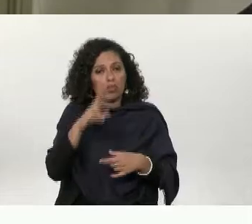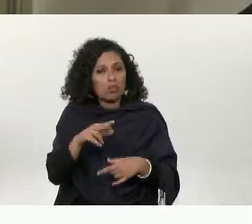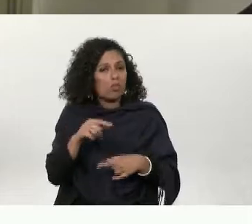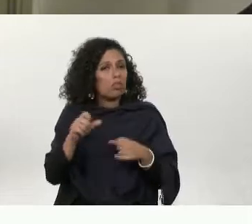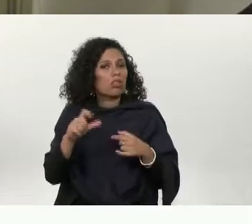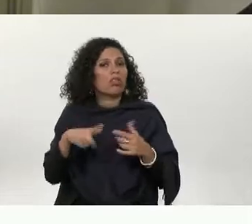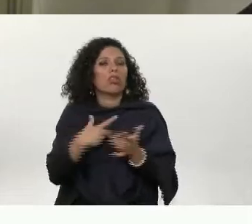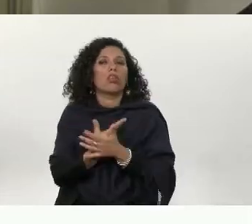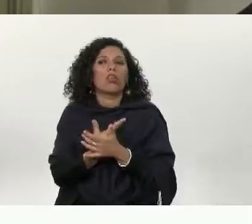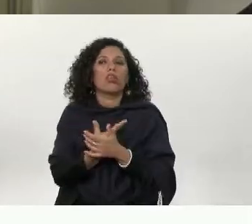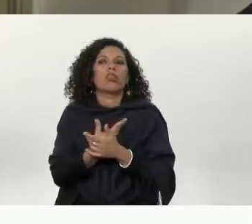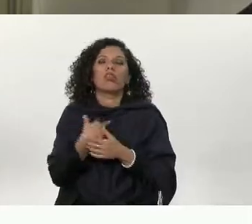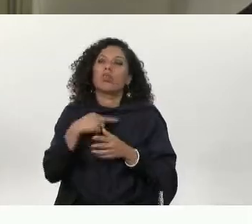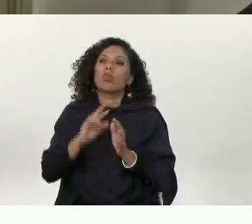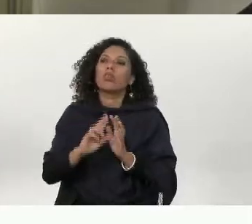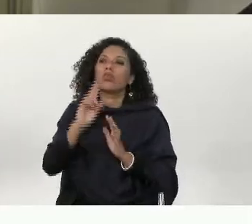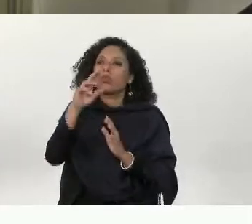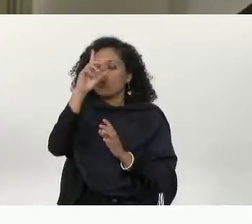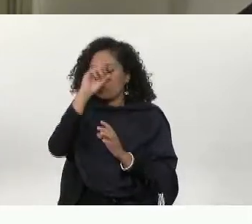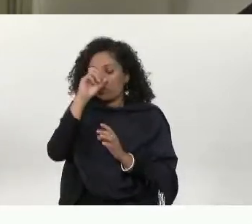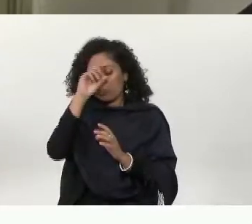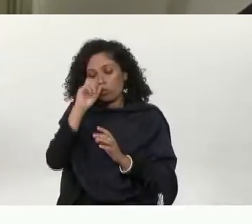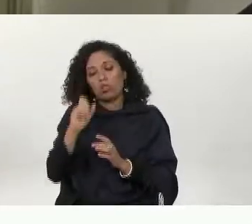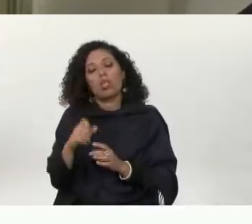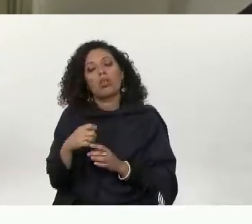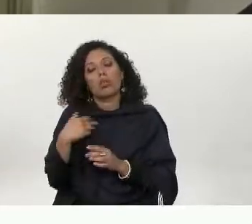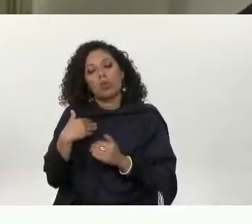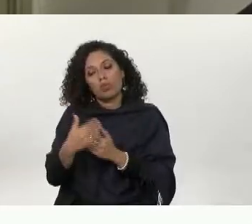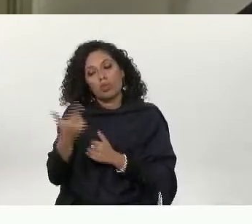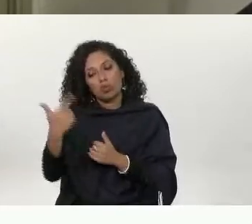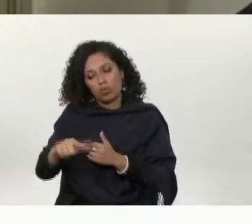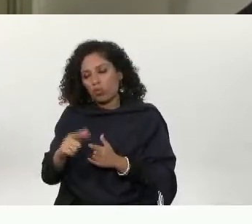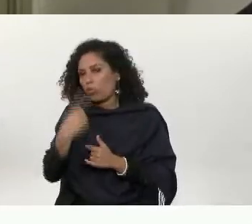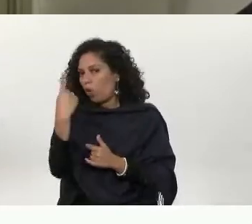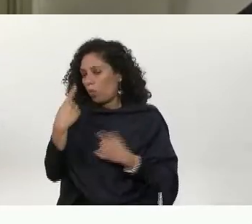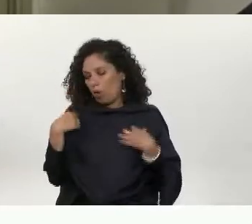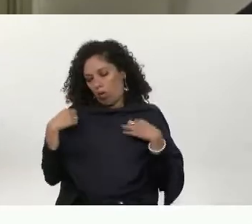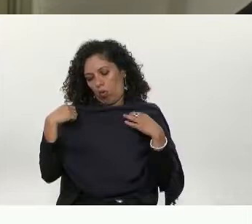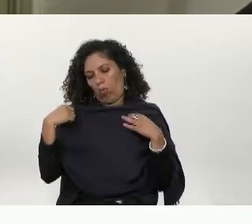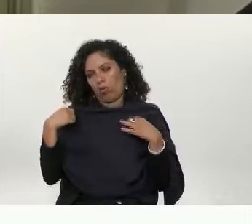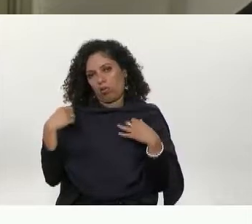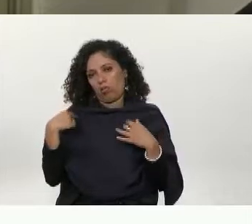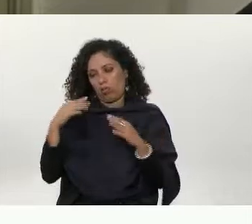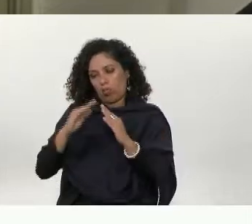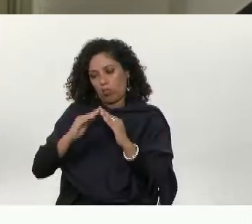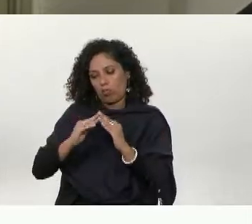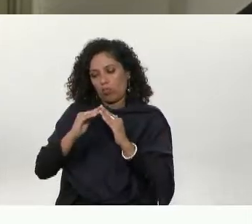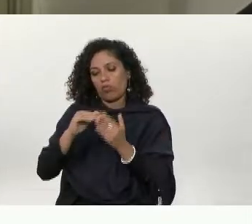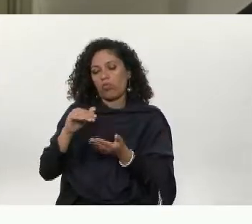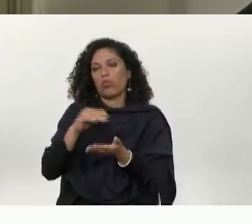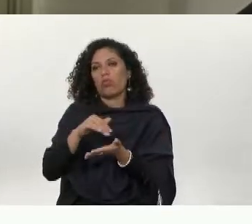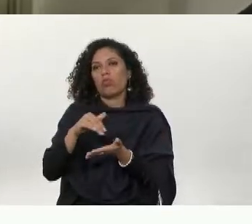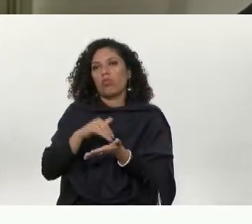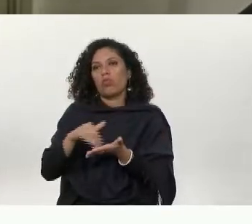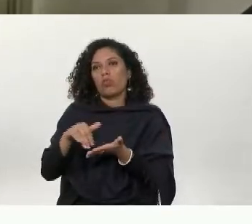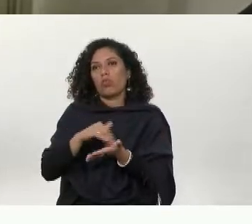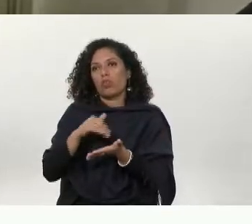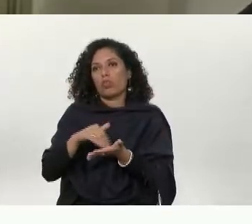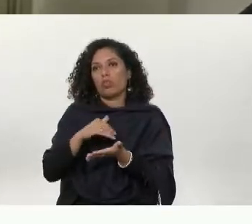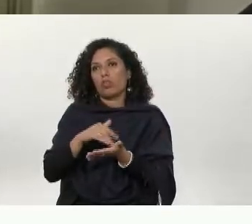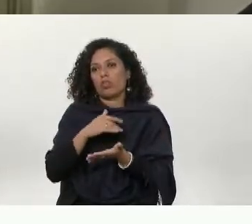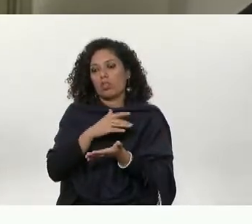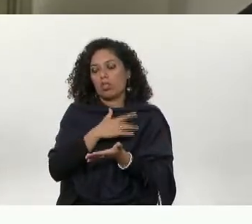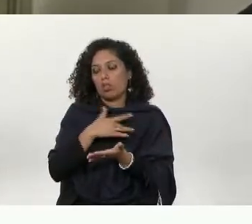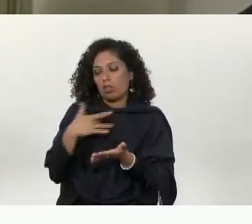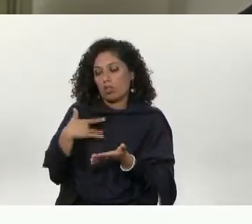se fundava. Quando eu assumi o hospital, realmente, não tinha nenhum lençol. Eu tive que, inclusive, pedir ao secretário de saúde que me arrumasse 20 lençóis